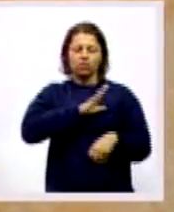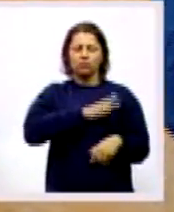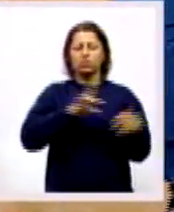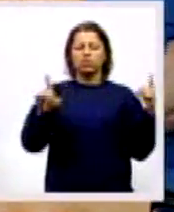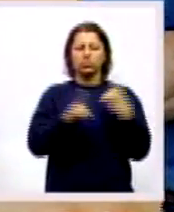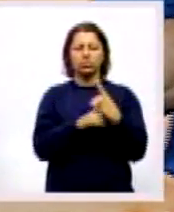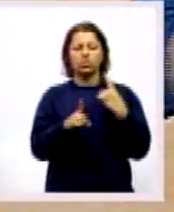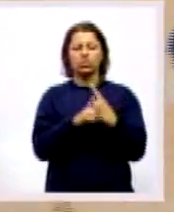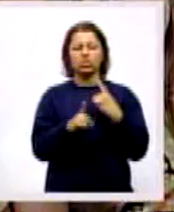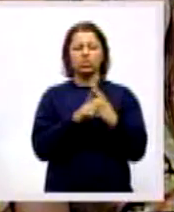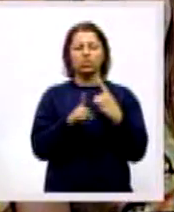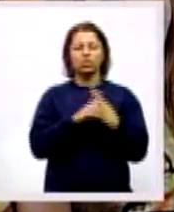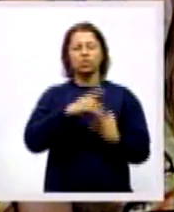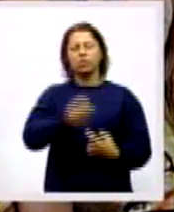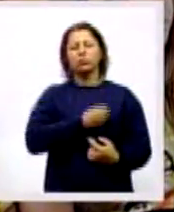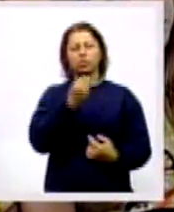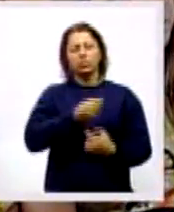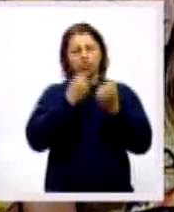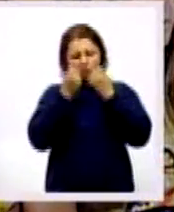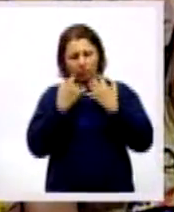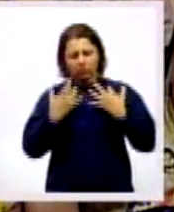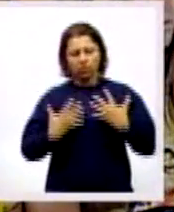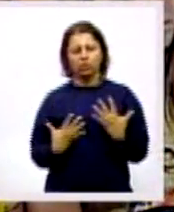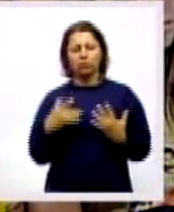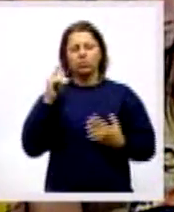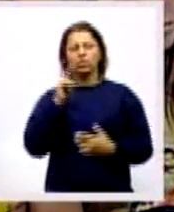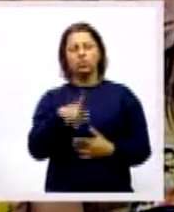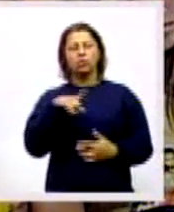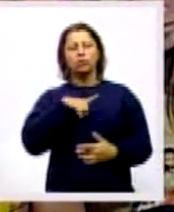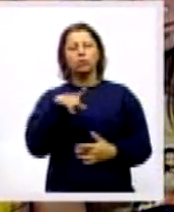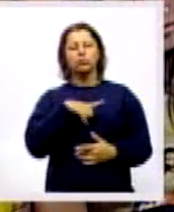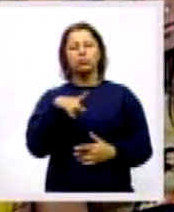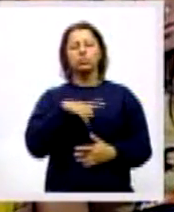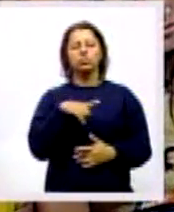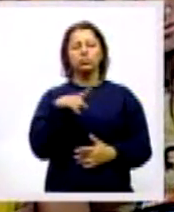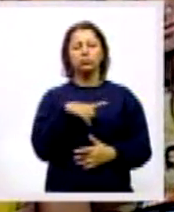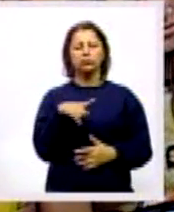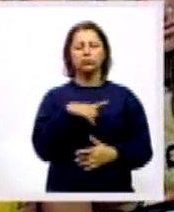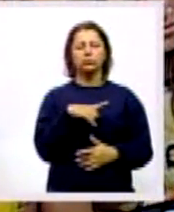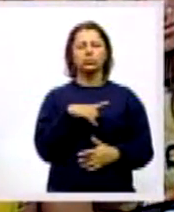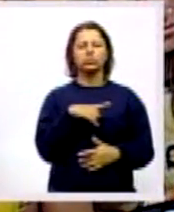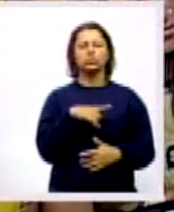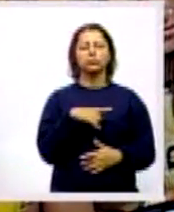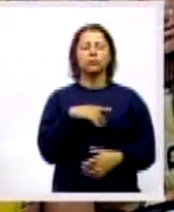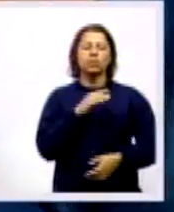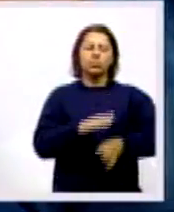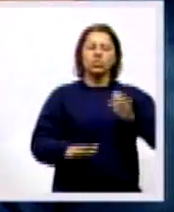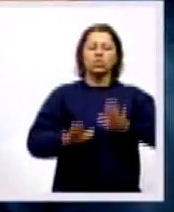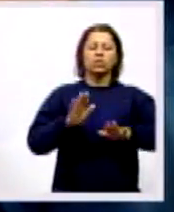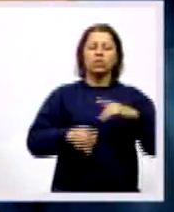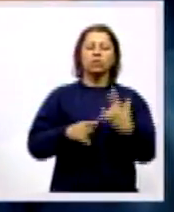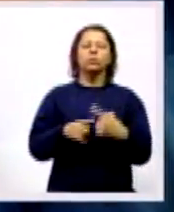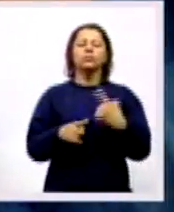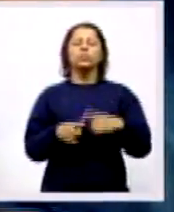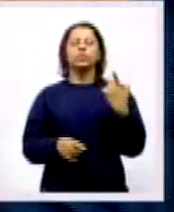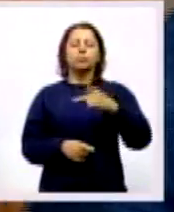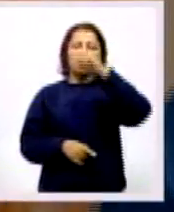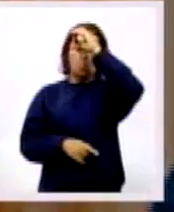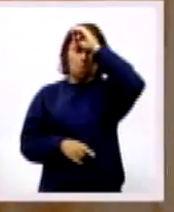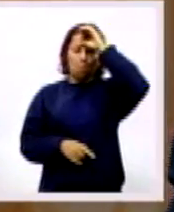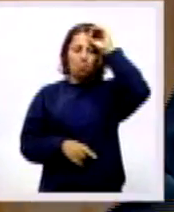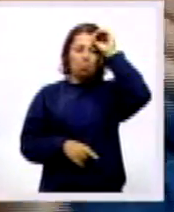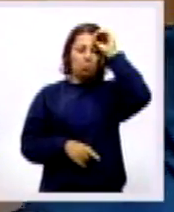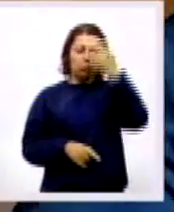Descubra o ser humano maravilhoso que está escondido e que muitas vezes, por causa da sua